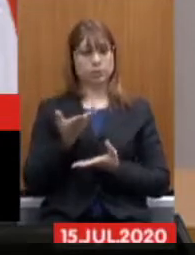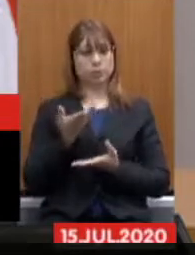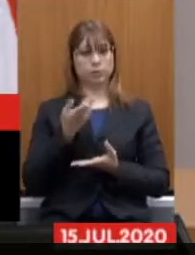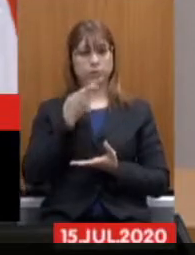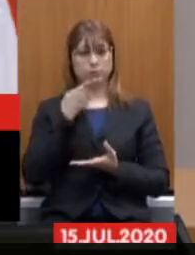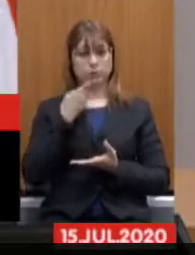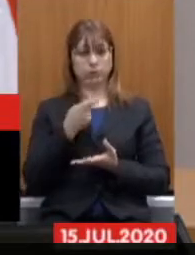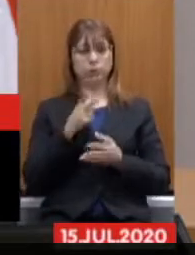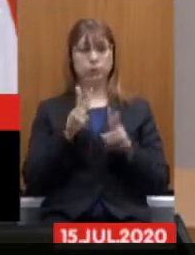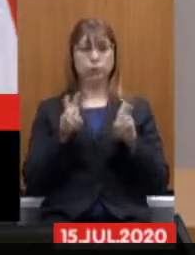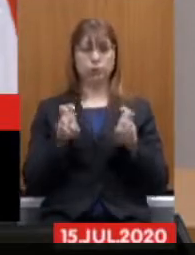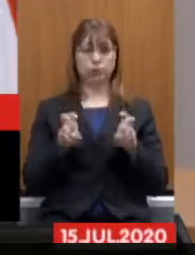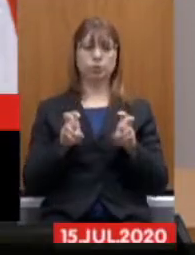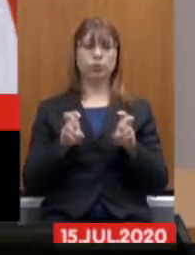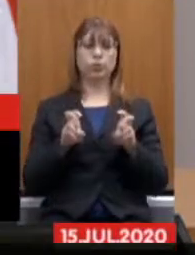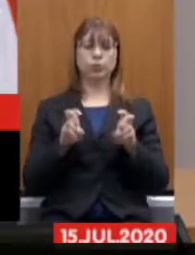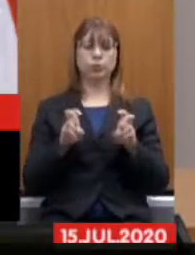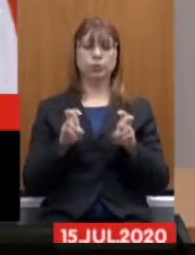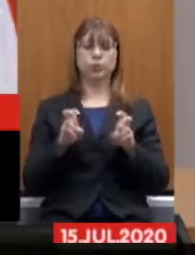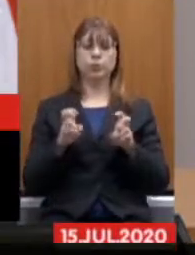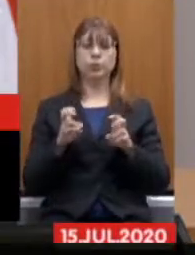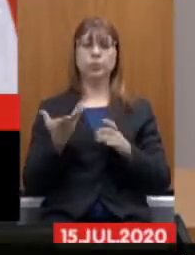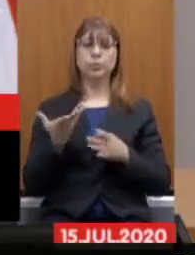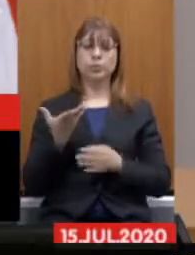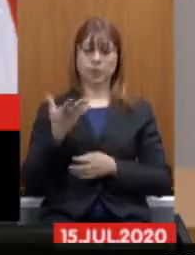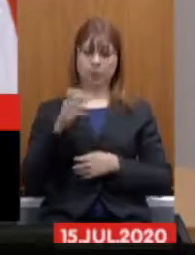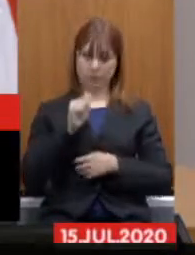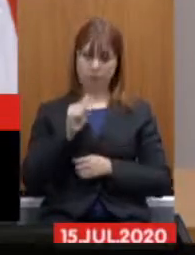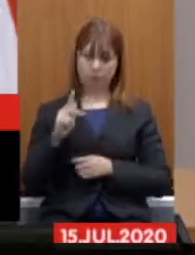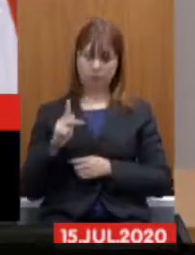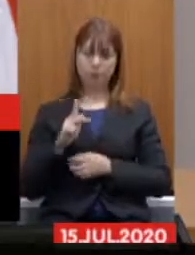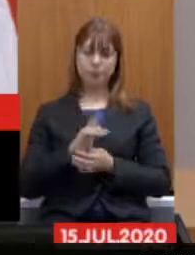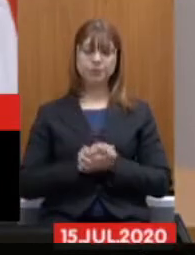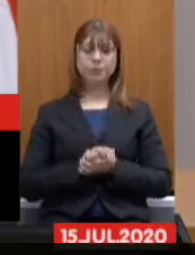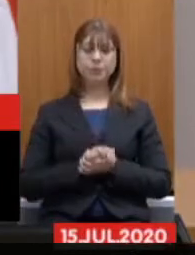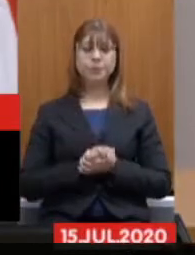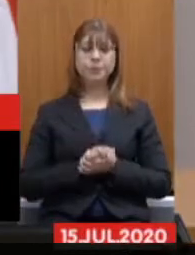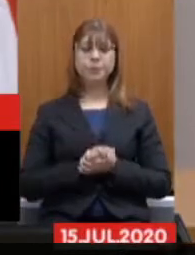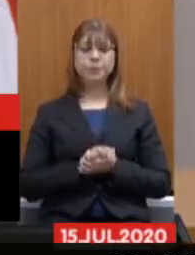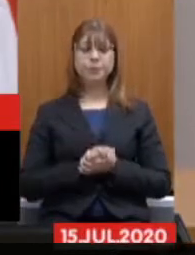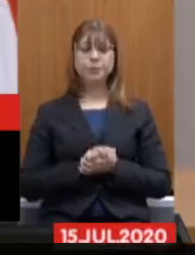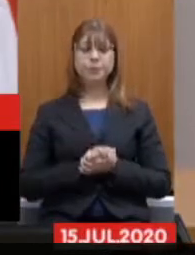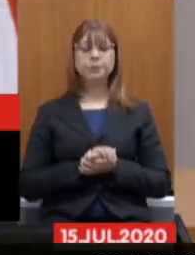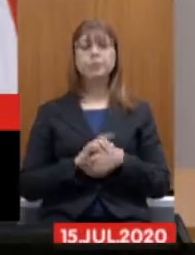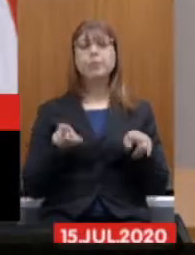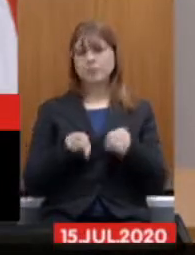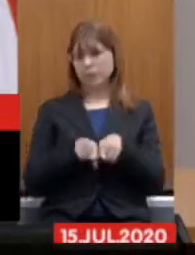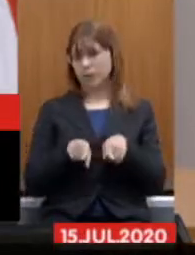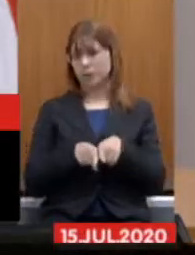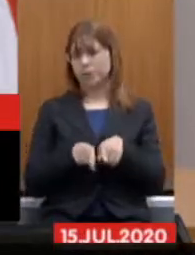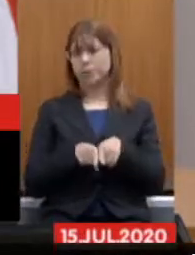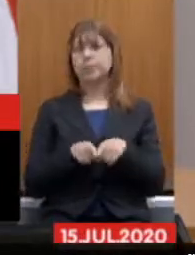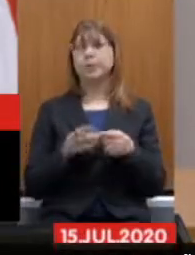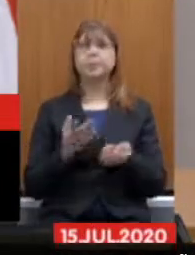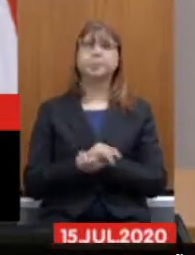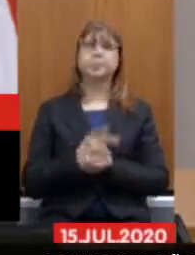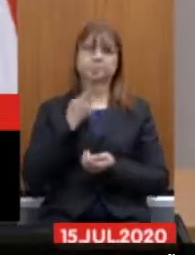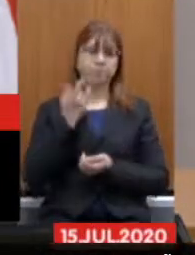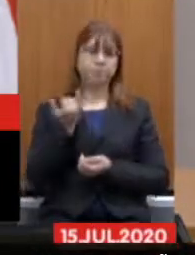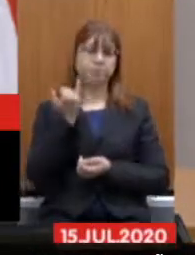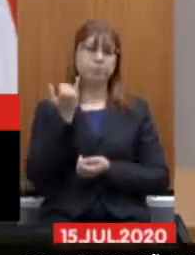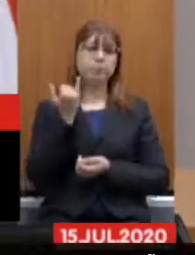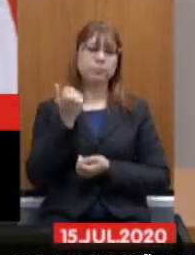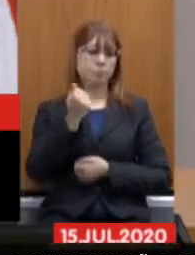aqui que eu gostaria de fazer sobre as questões relativas aos aposentados é também importante dizer o